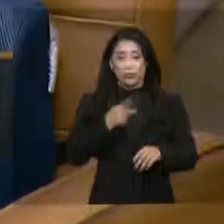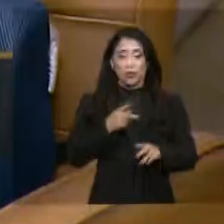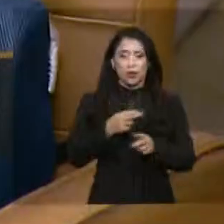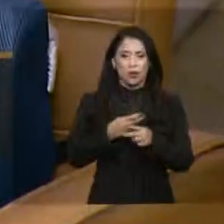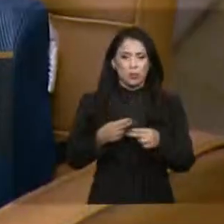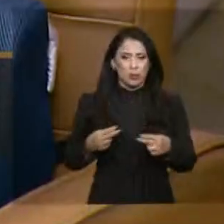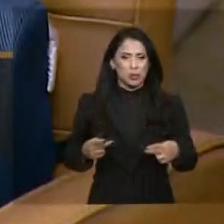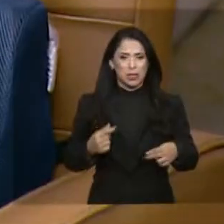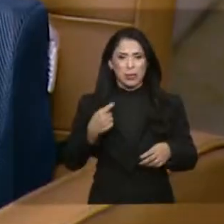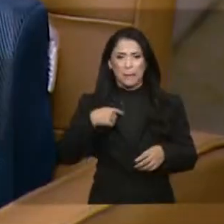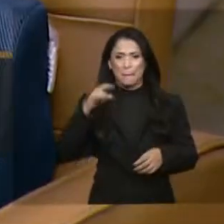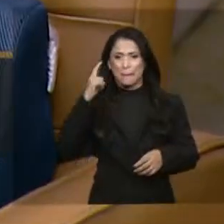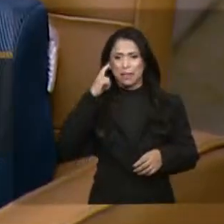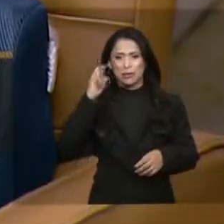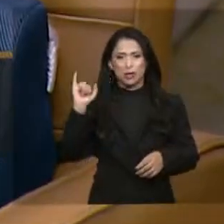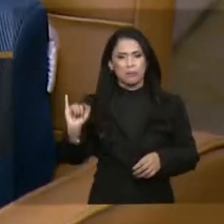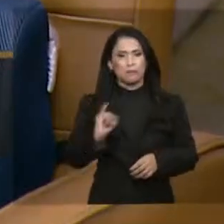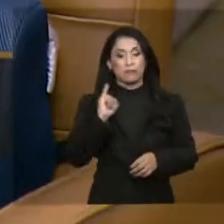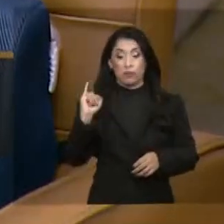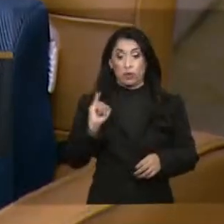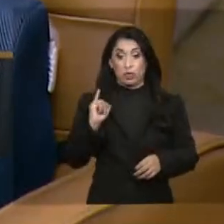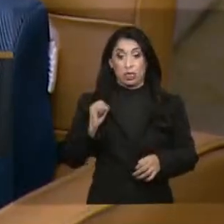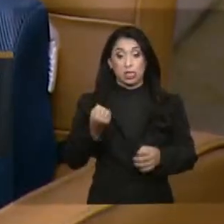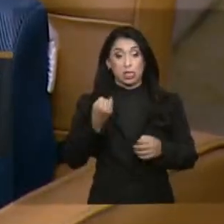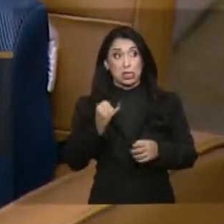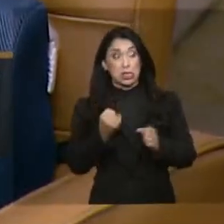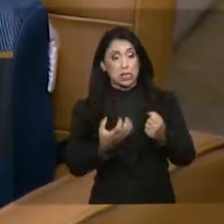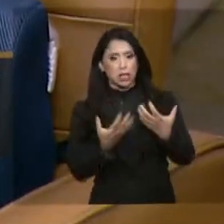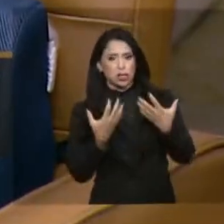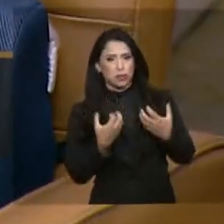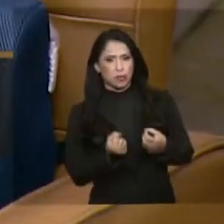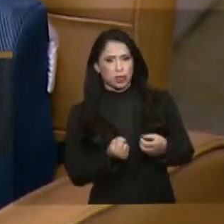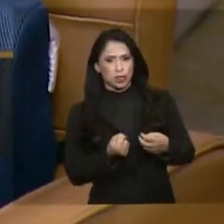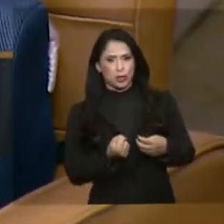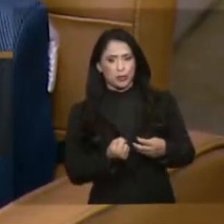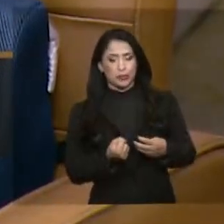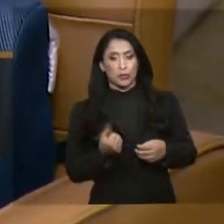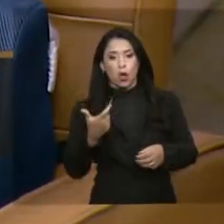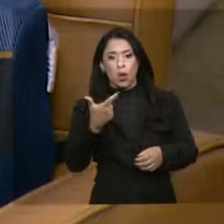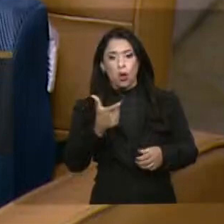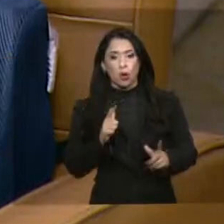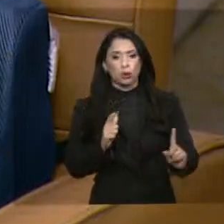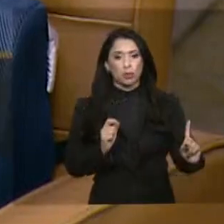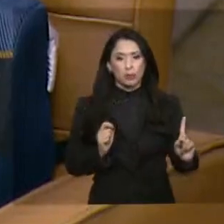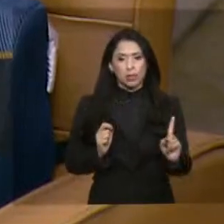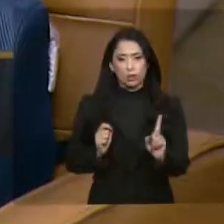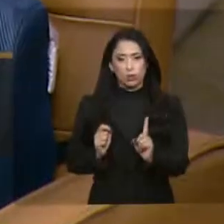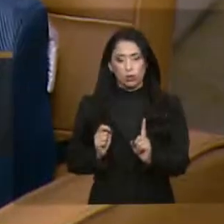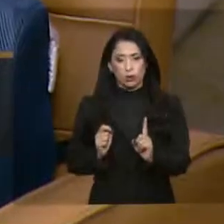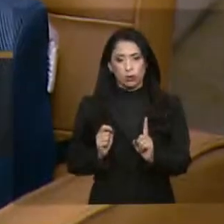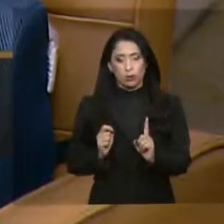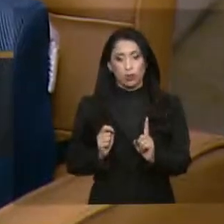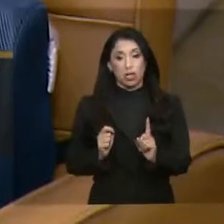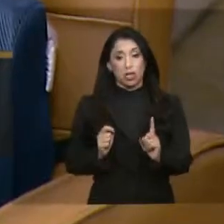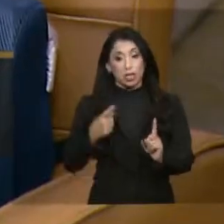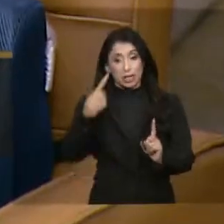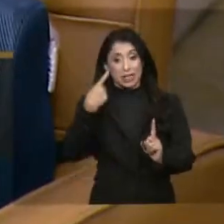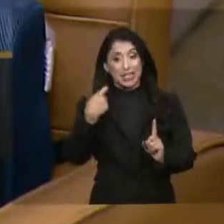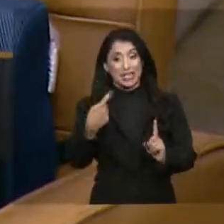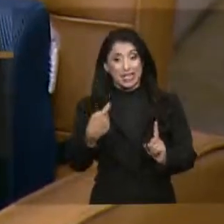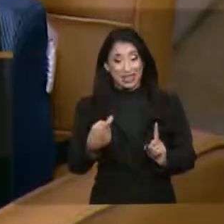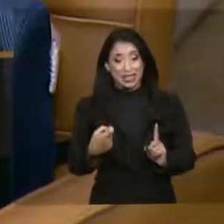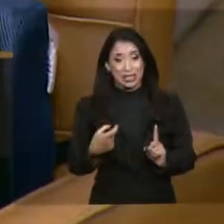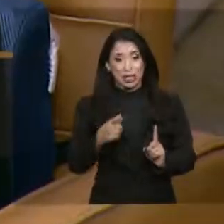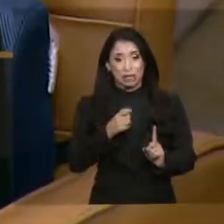parece absolutamente essencial. Se admitir terceiros interessados, que não os estados que têm